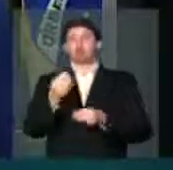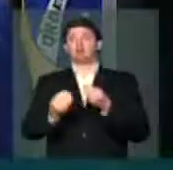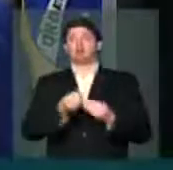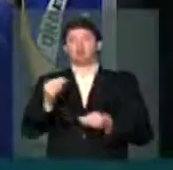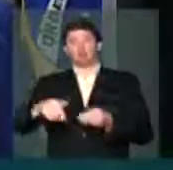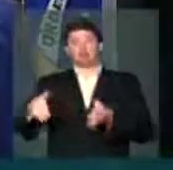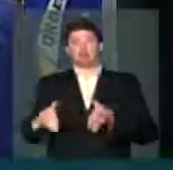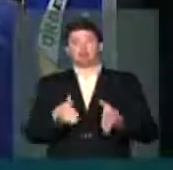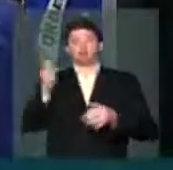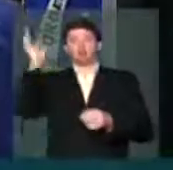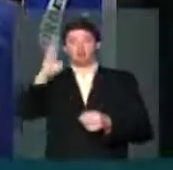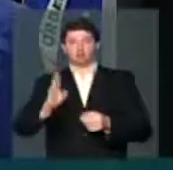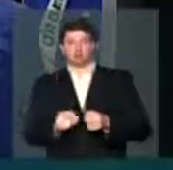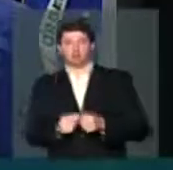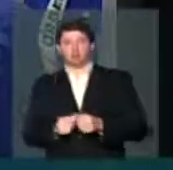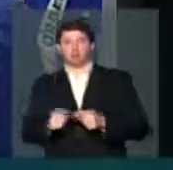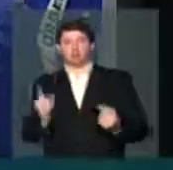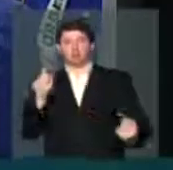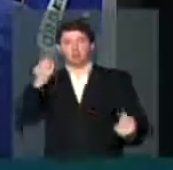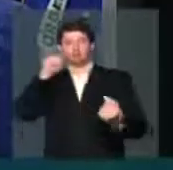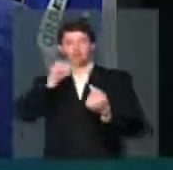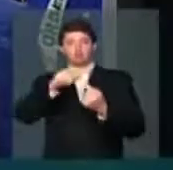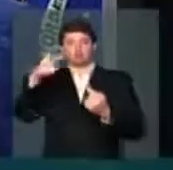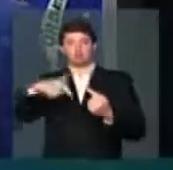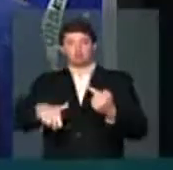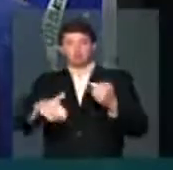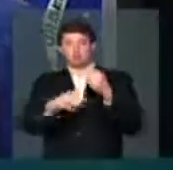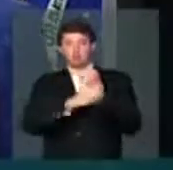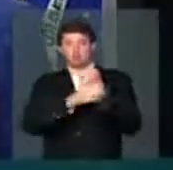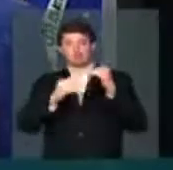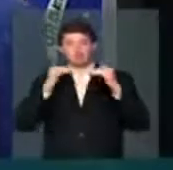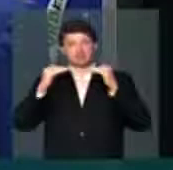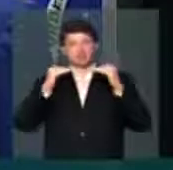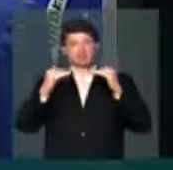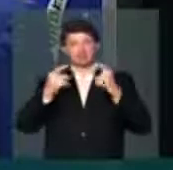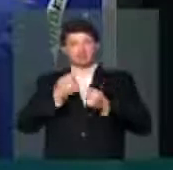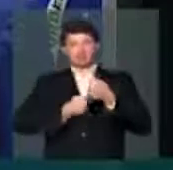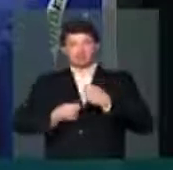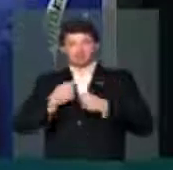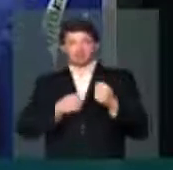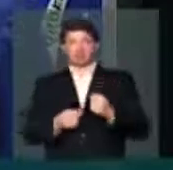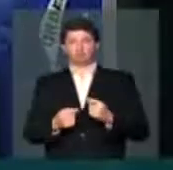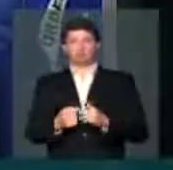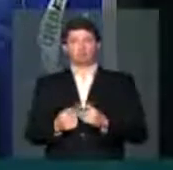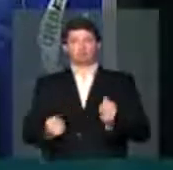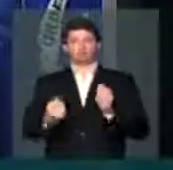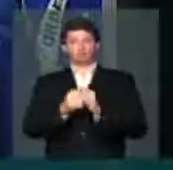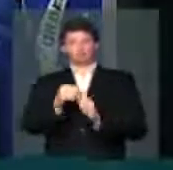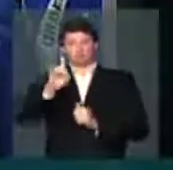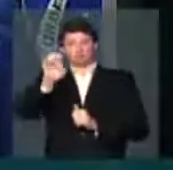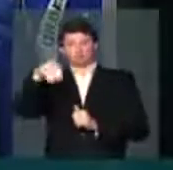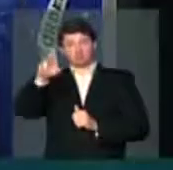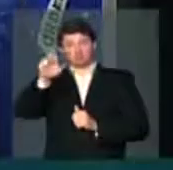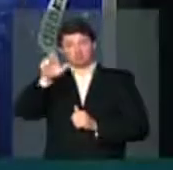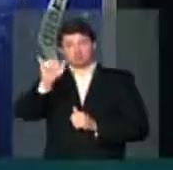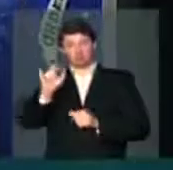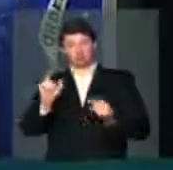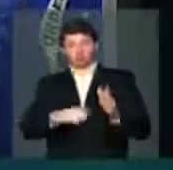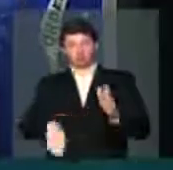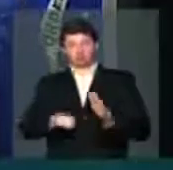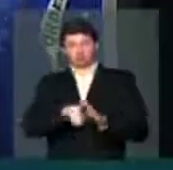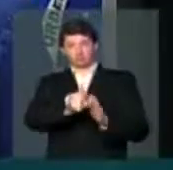no Brasil, no reencontro com a estabilidade econômica, no reencontro com a democracia plena,